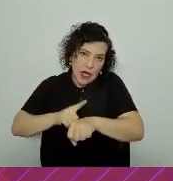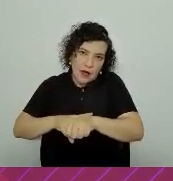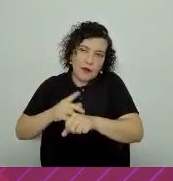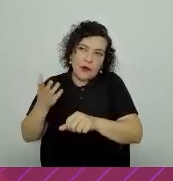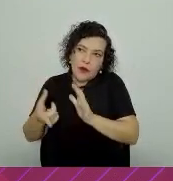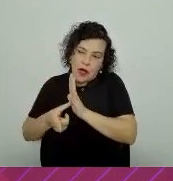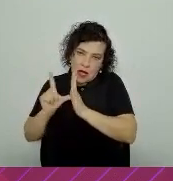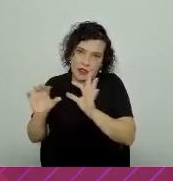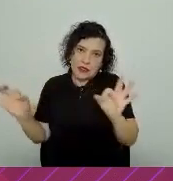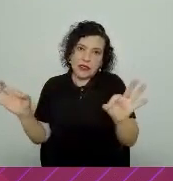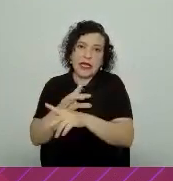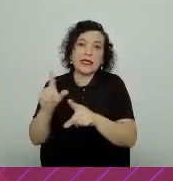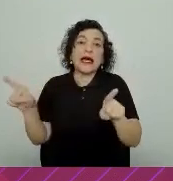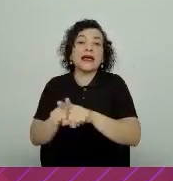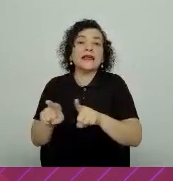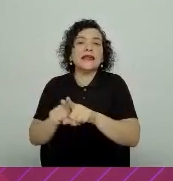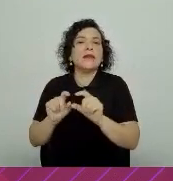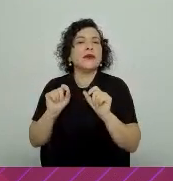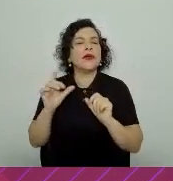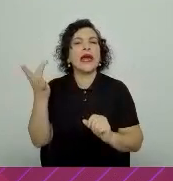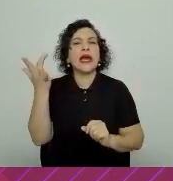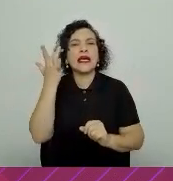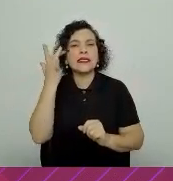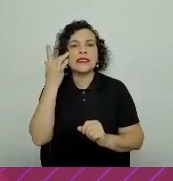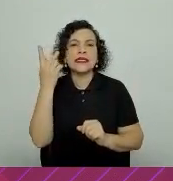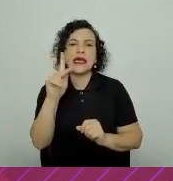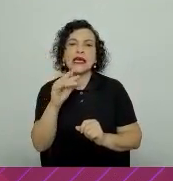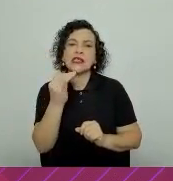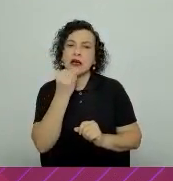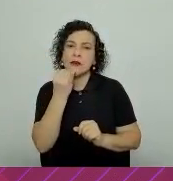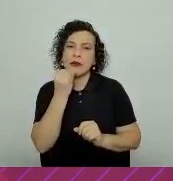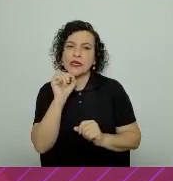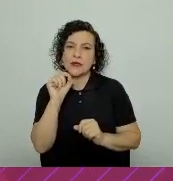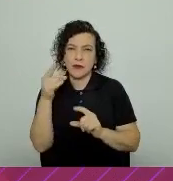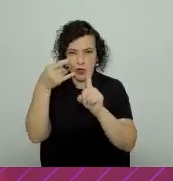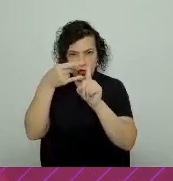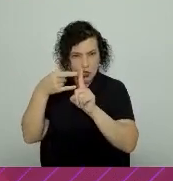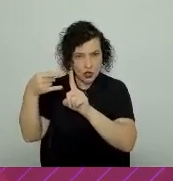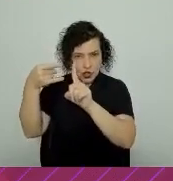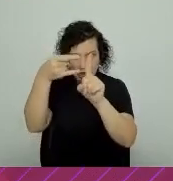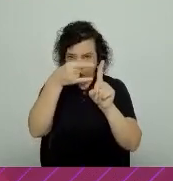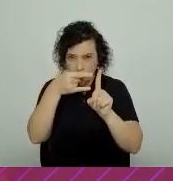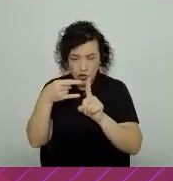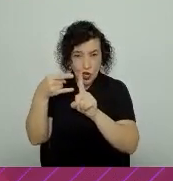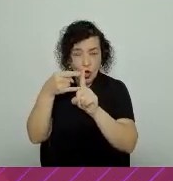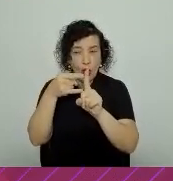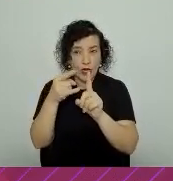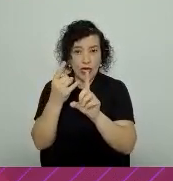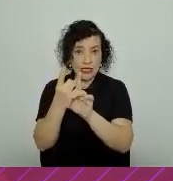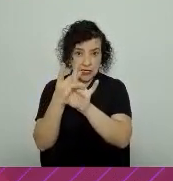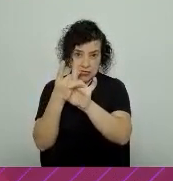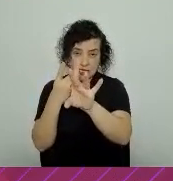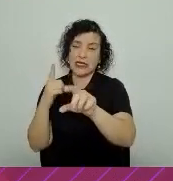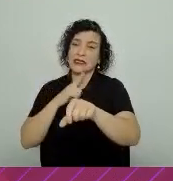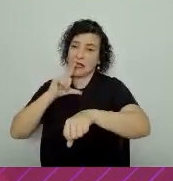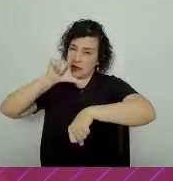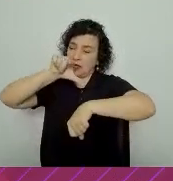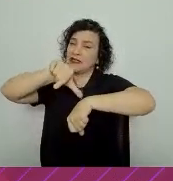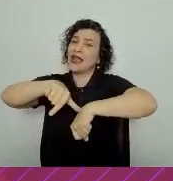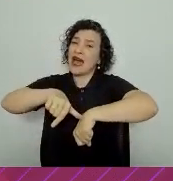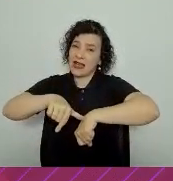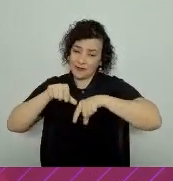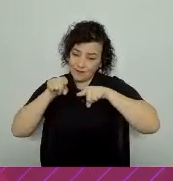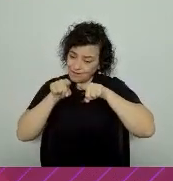síncrono a gente acha que quando a gente faz uma Call no Zoom ela é sincro mas ela não é síndrome existe um delay